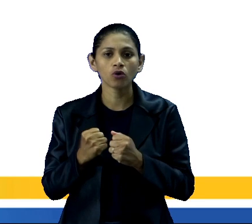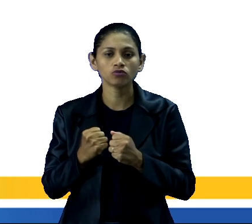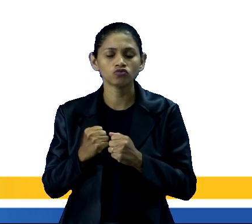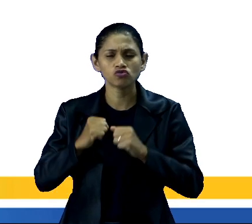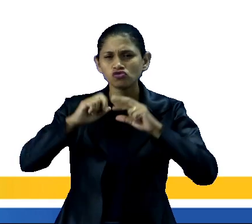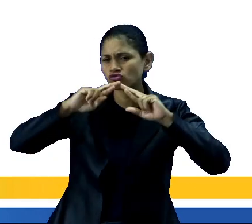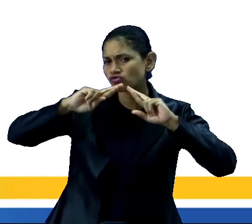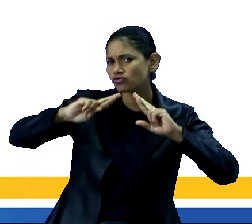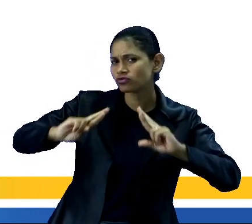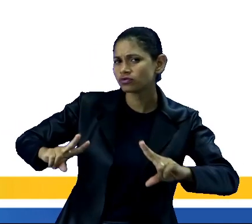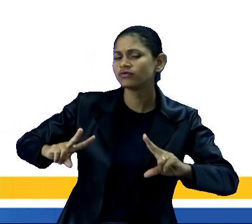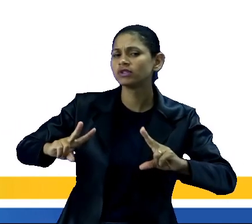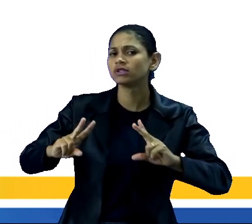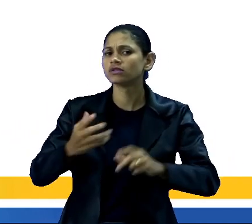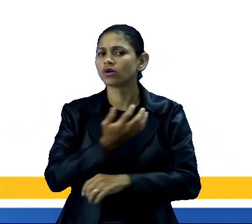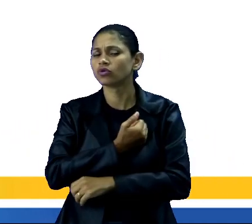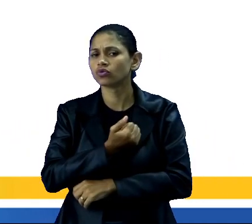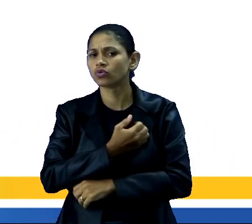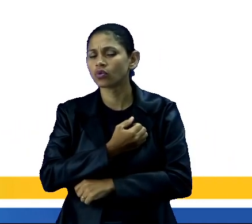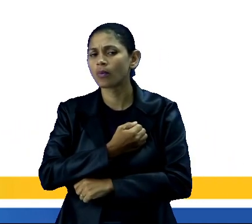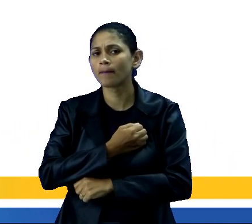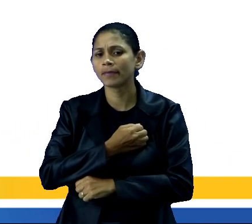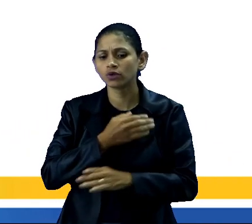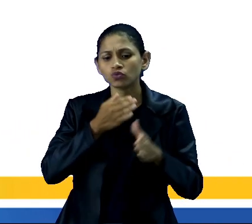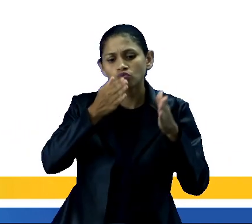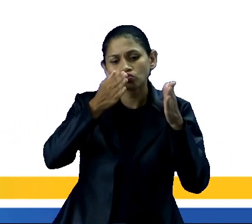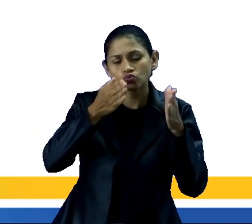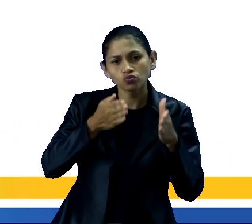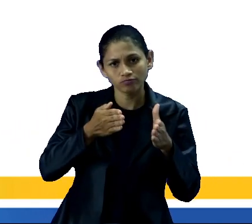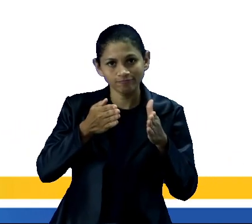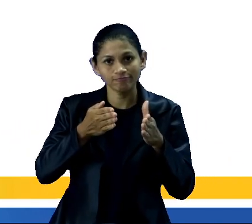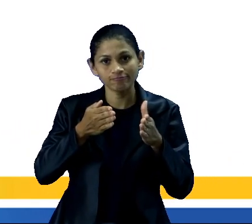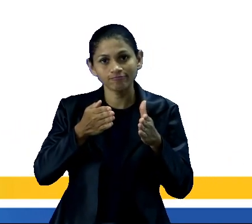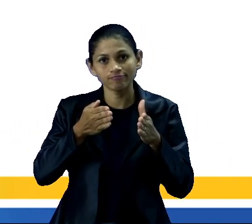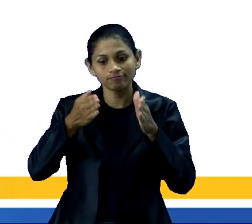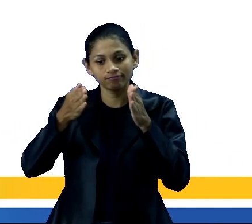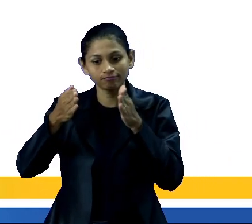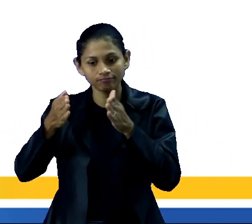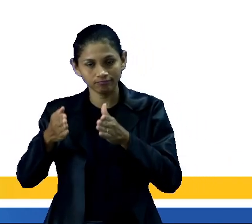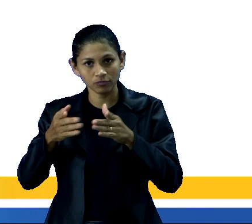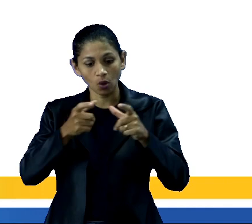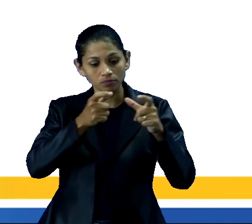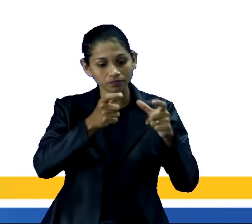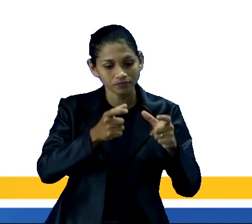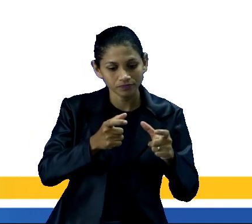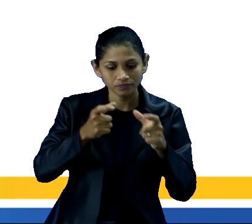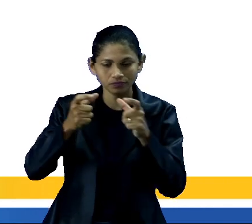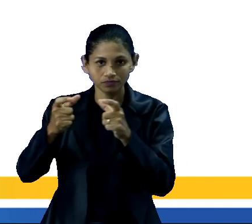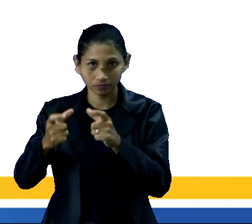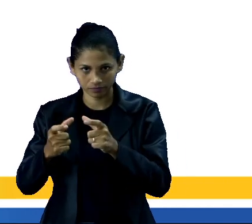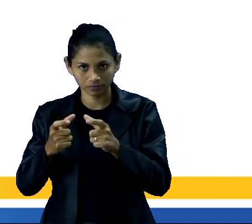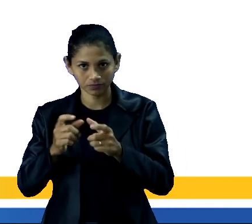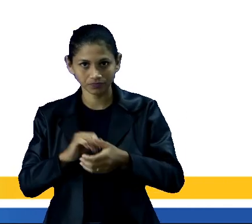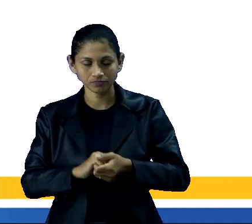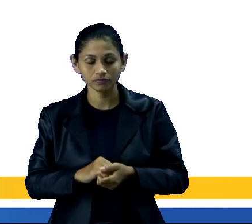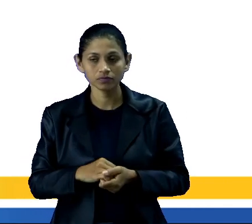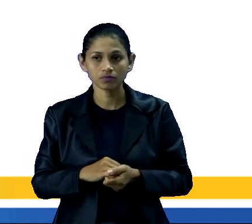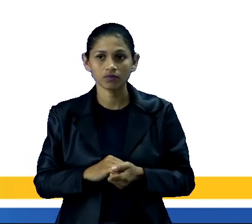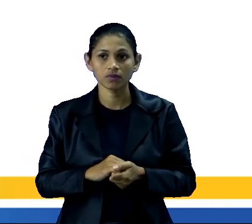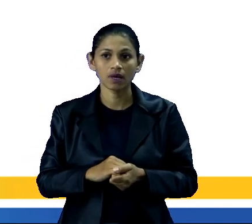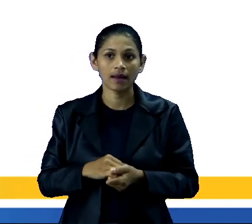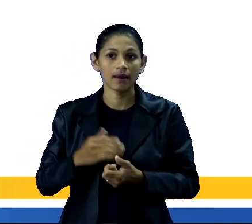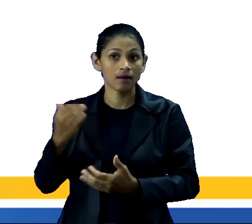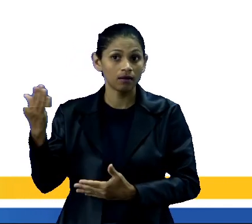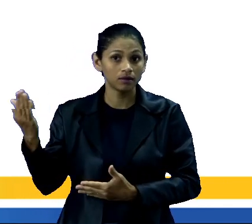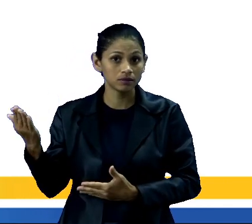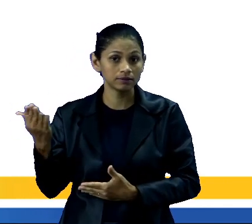os algarismos se encontram. Olha só. Aqui nós vamos falar sobre as operações com os